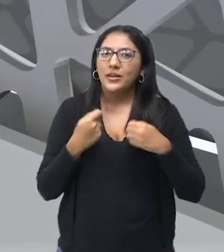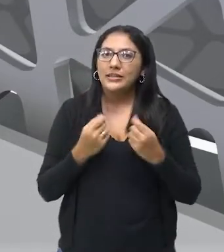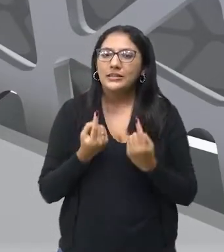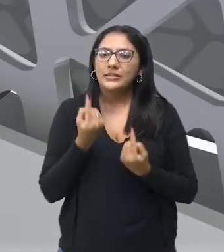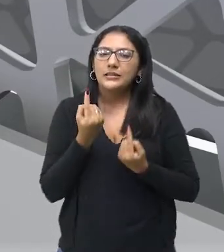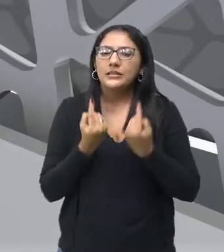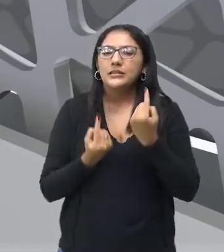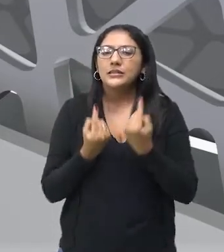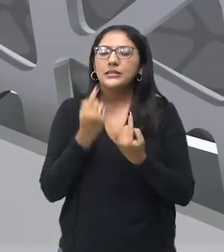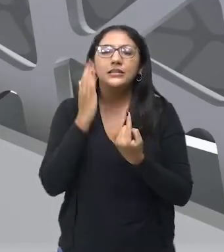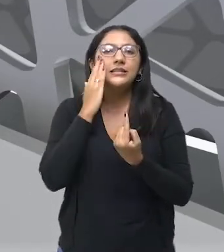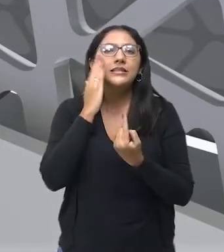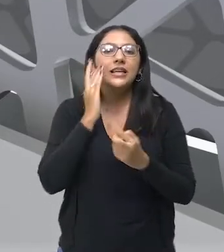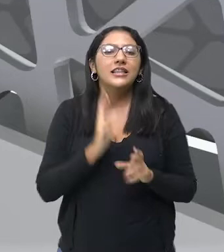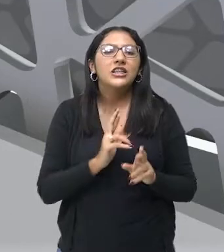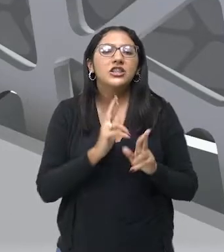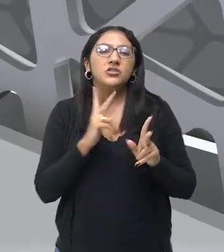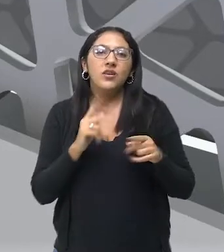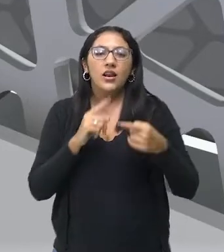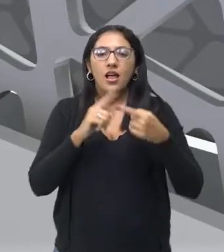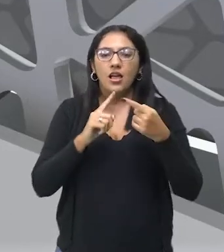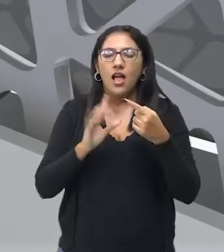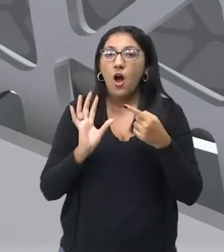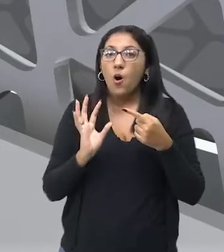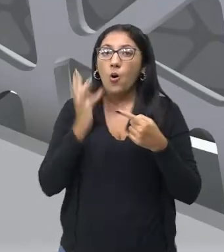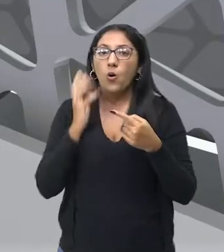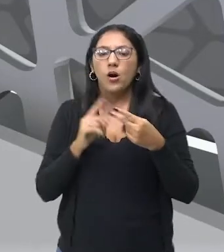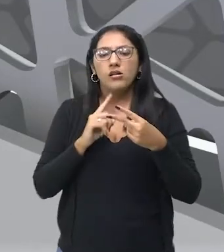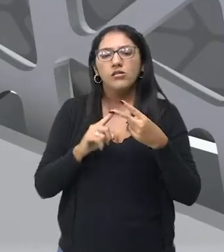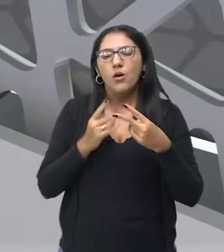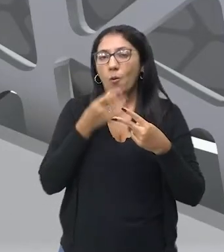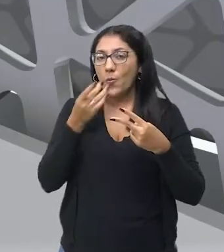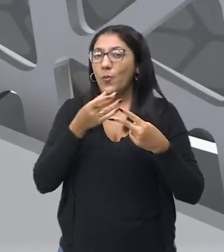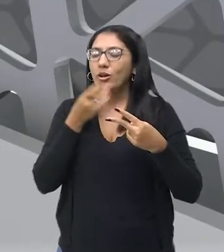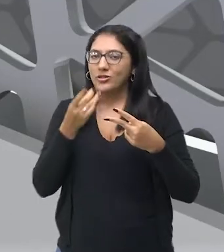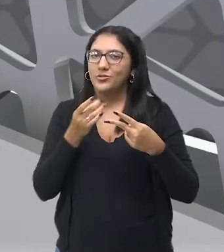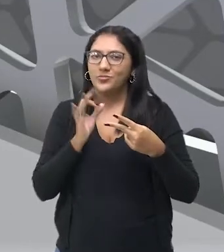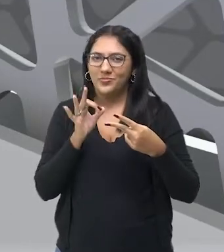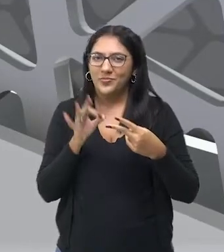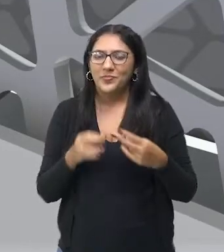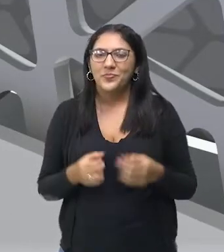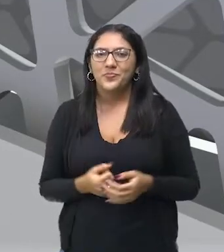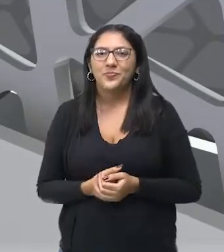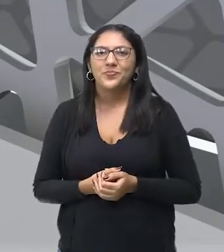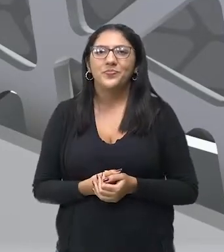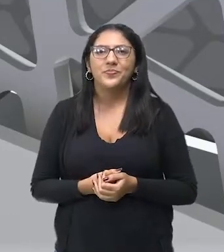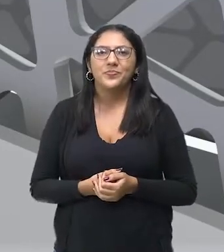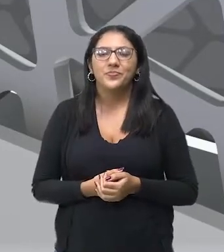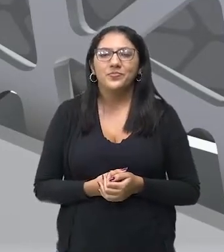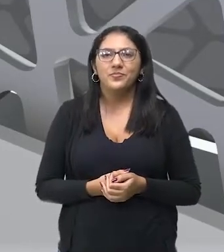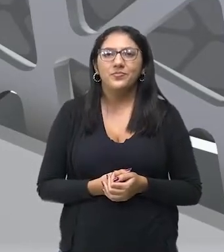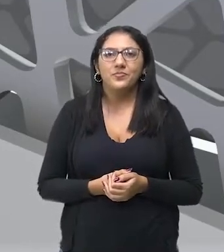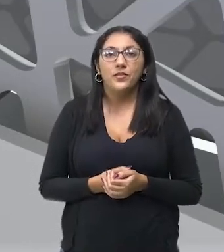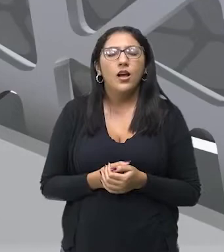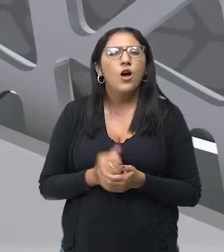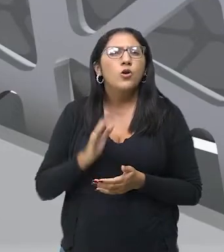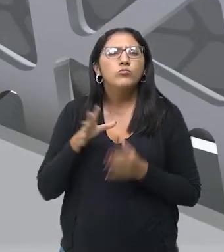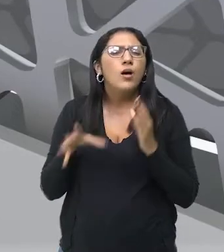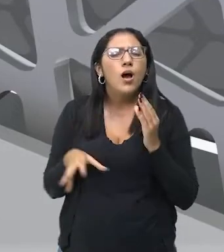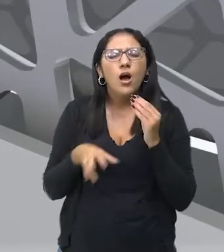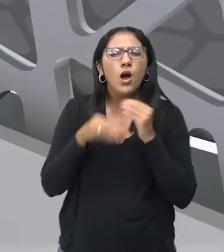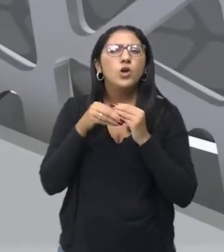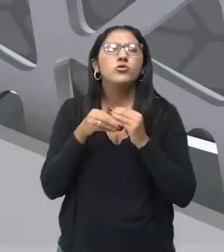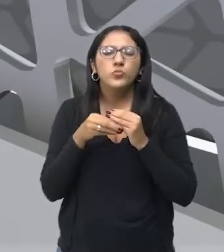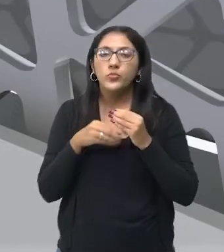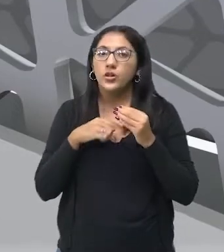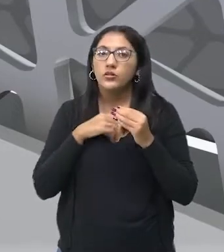sabermos diferenciar o que é fato e o que é opinião. Beleza, sétimo ano? Então, resumindo tudo isso que eu